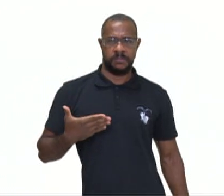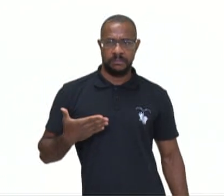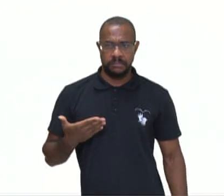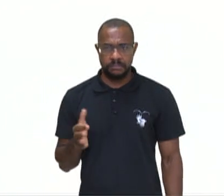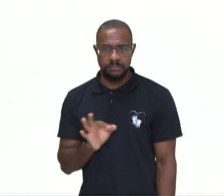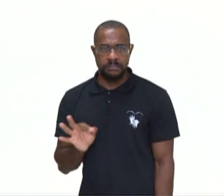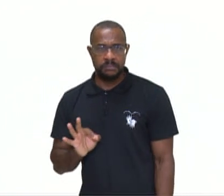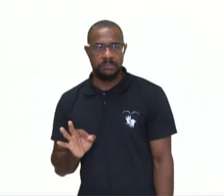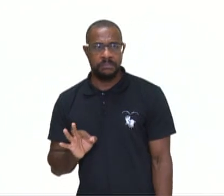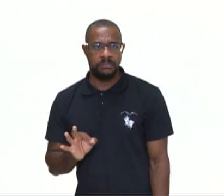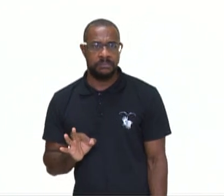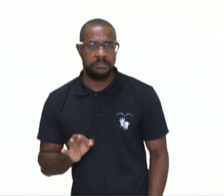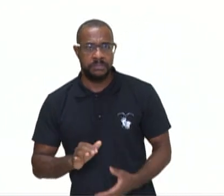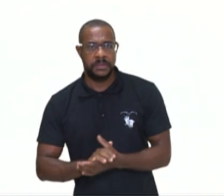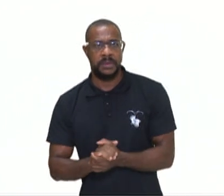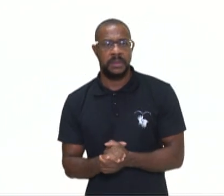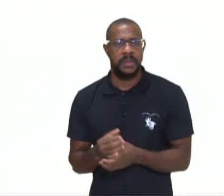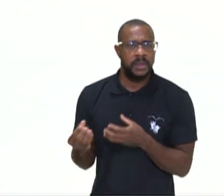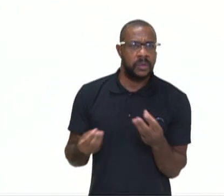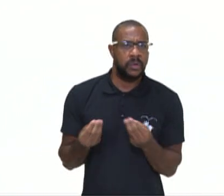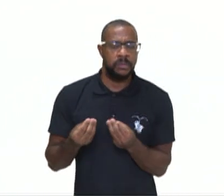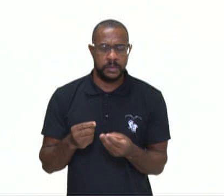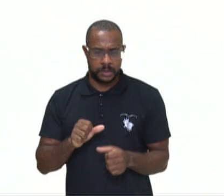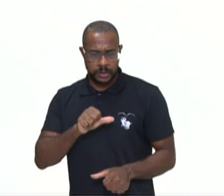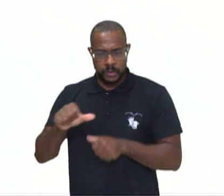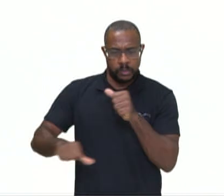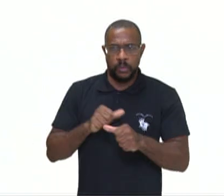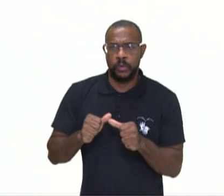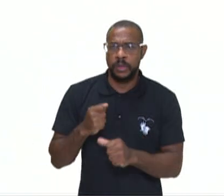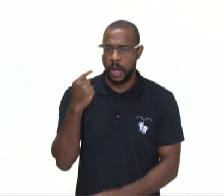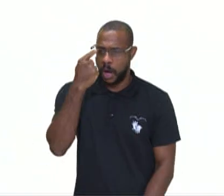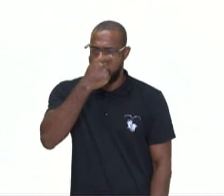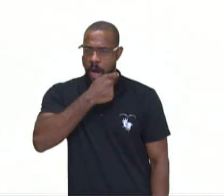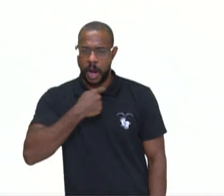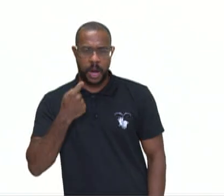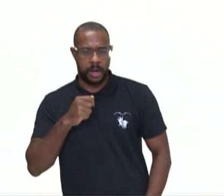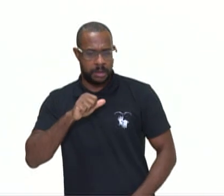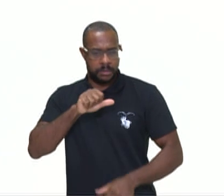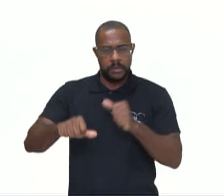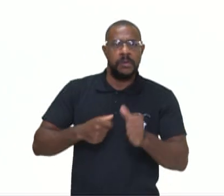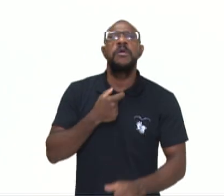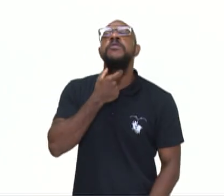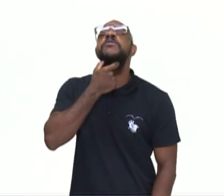se te mude a cor da face e o tom da voz.